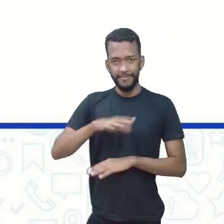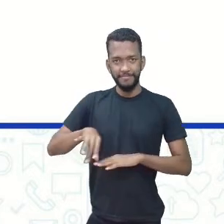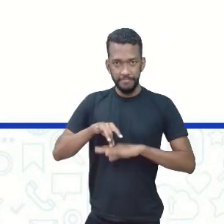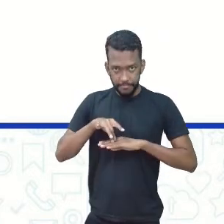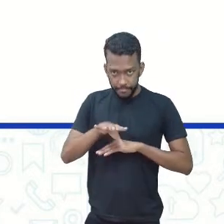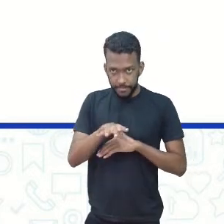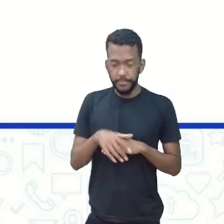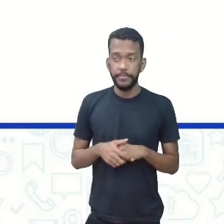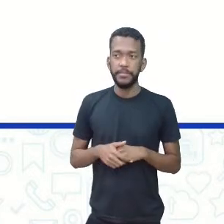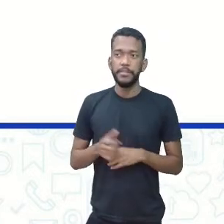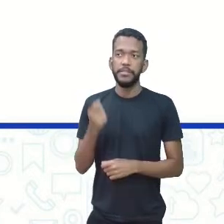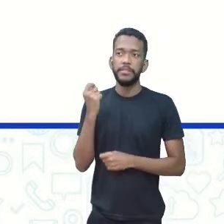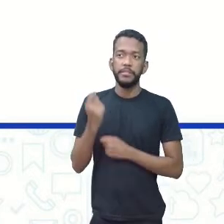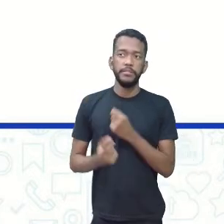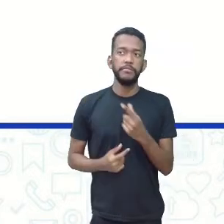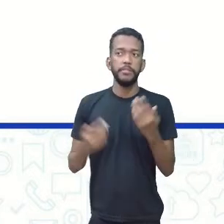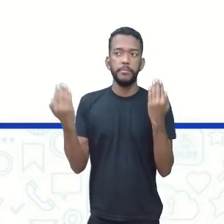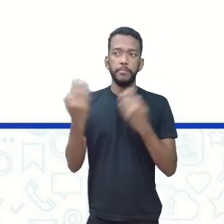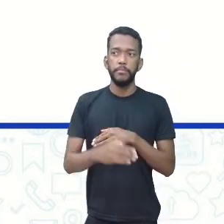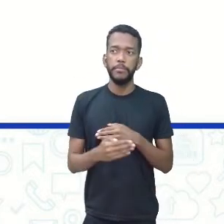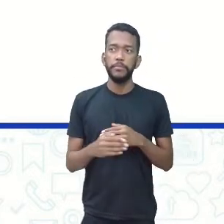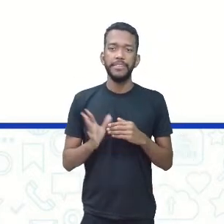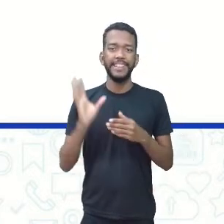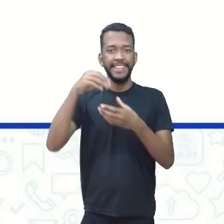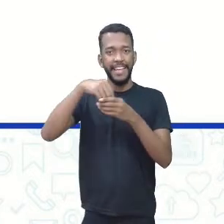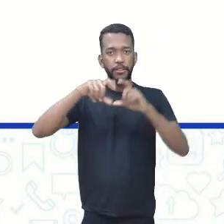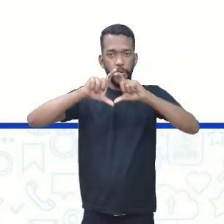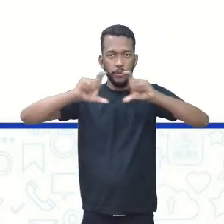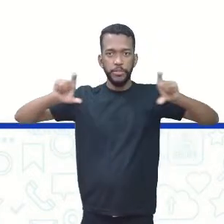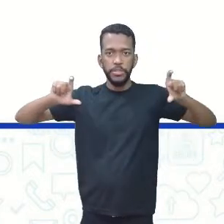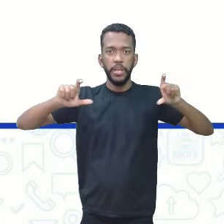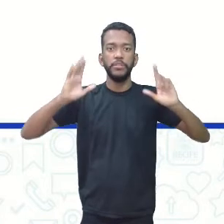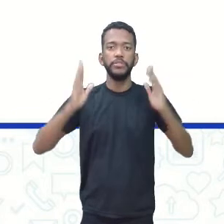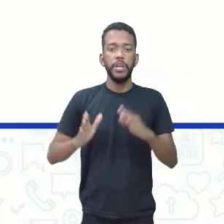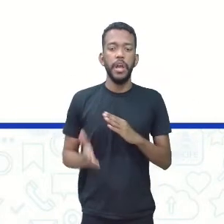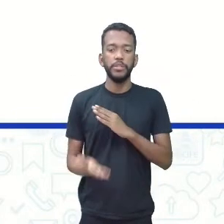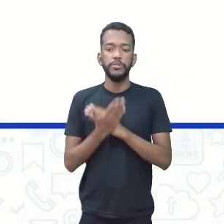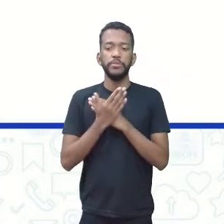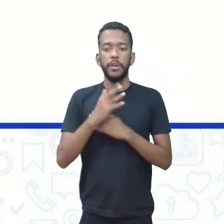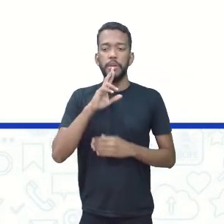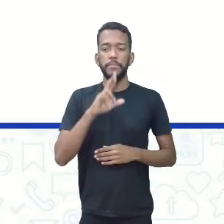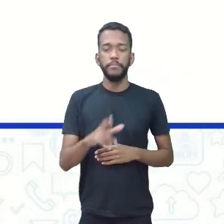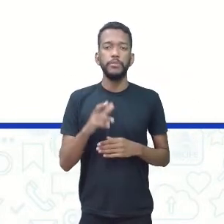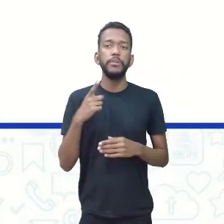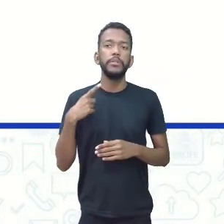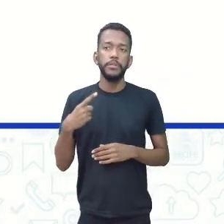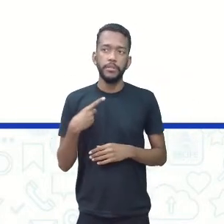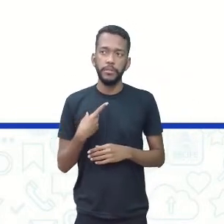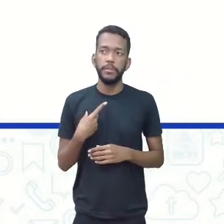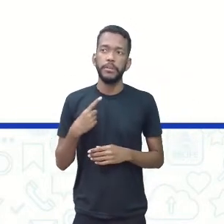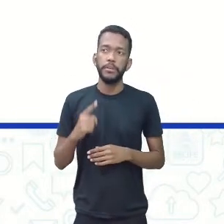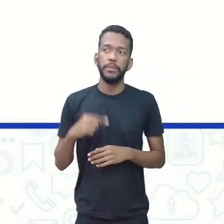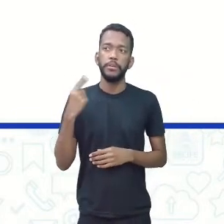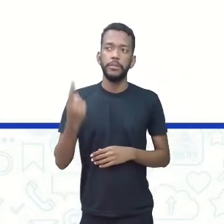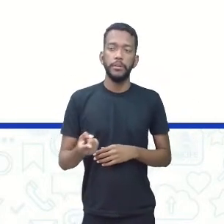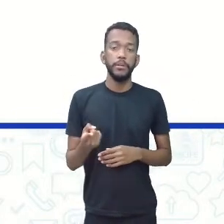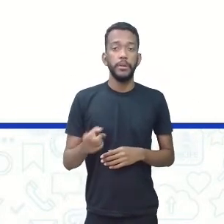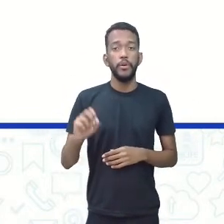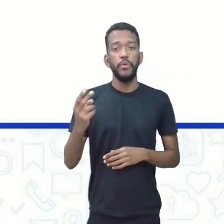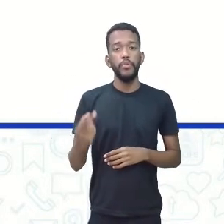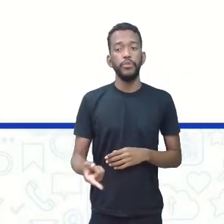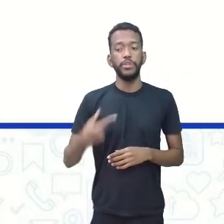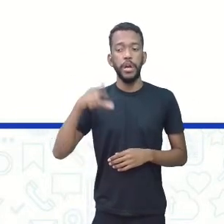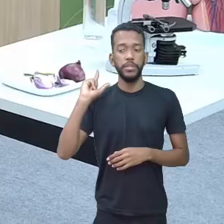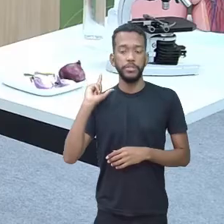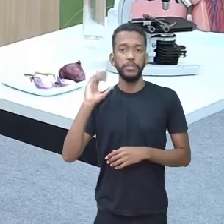aqui. Às vezes, em prova, no enunciado, ele ajuda a responder uma questão que vem depois ou uma questão que